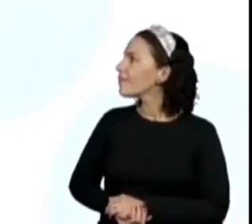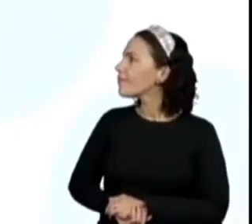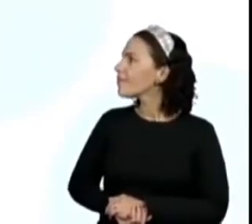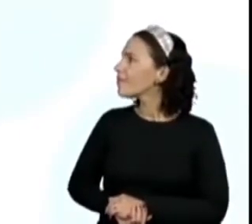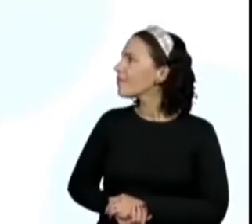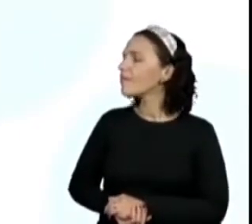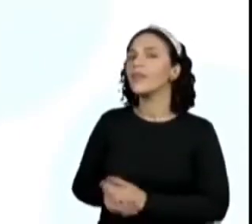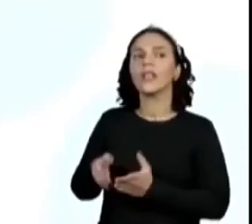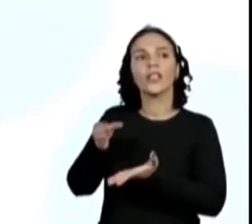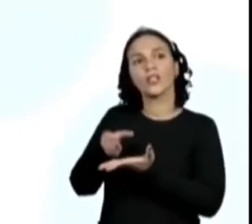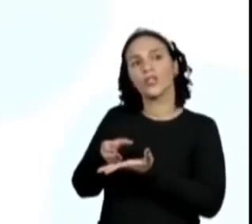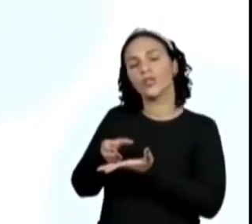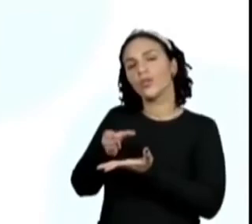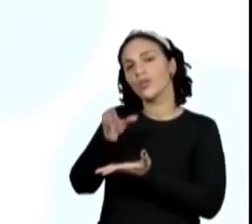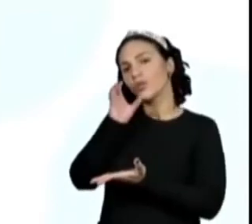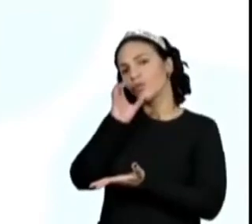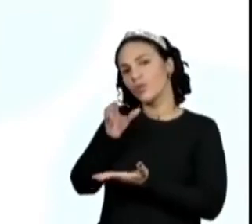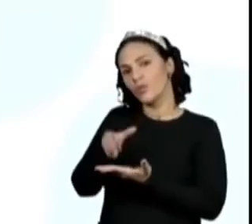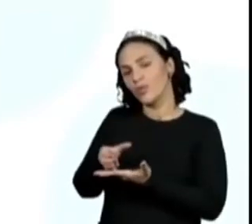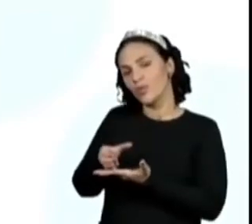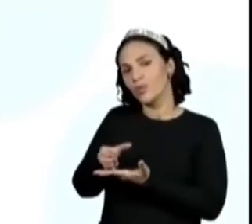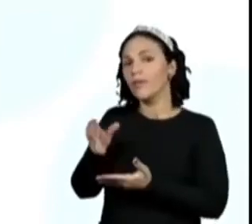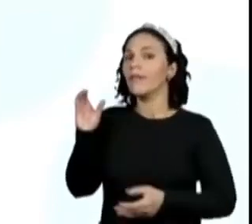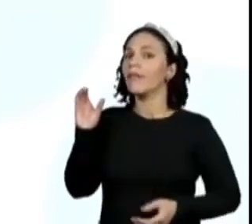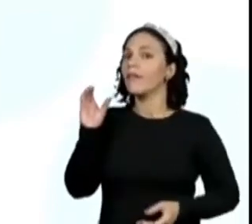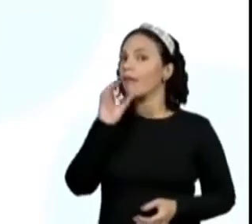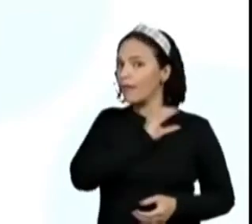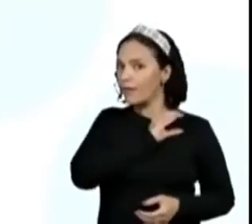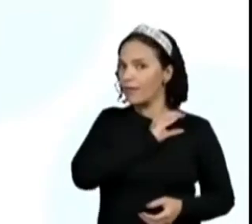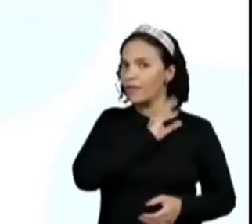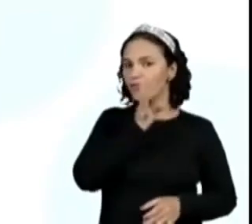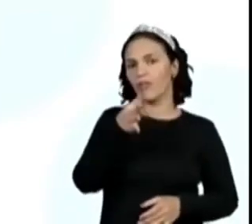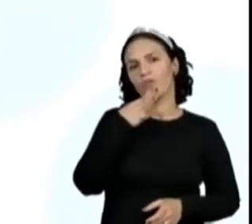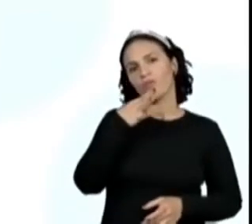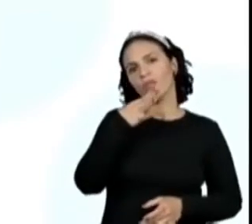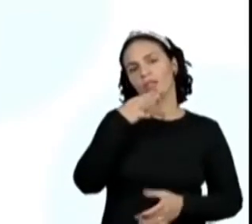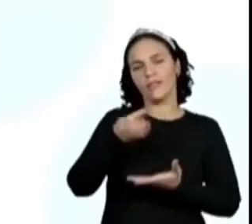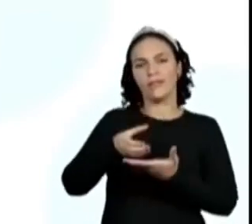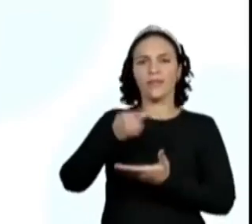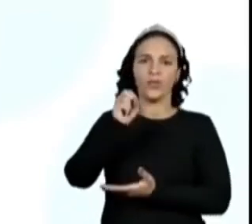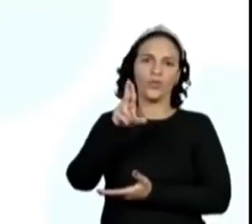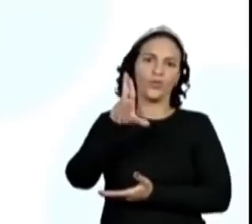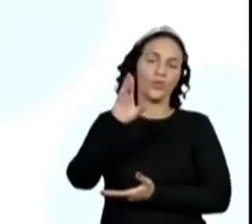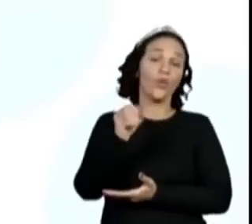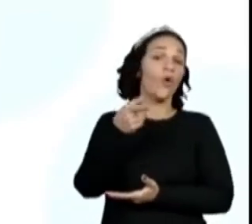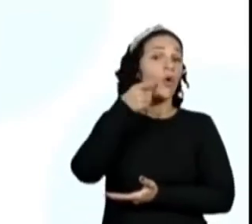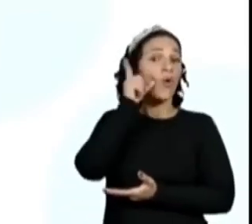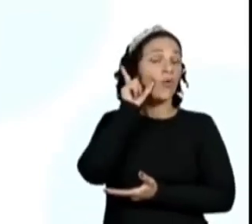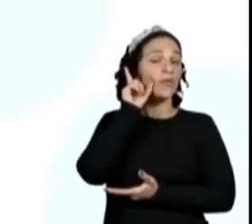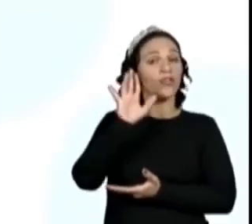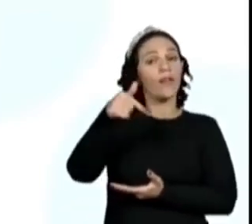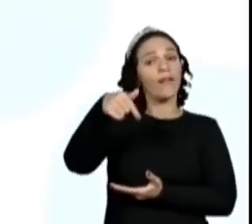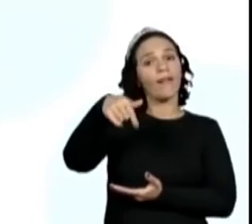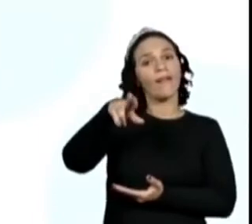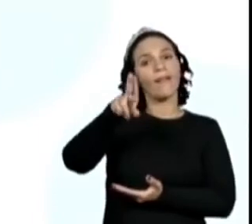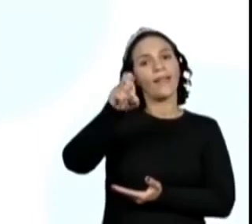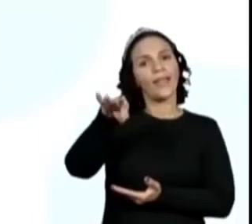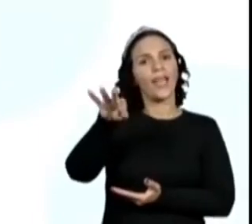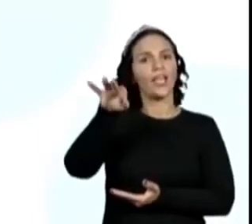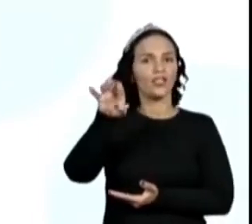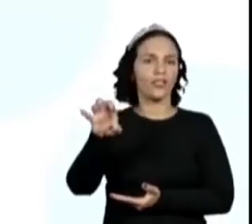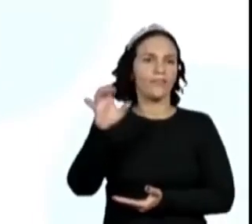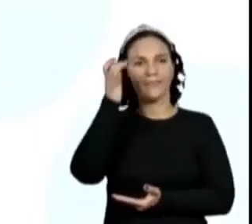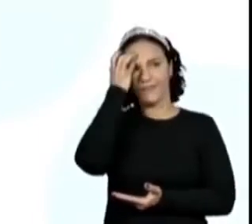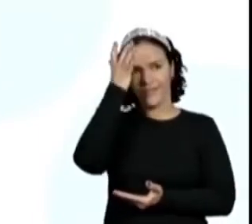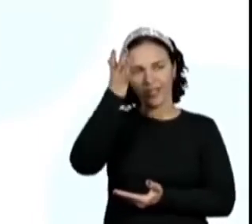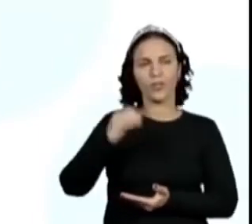Eu falei que a palavra suco tá desde o ano passado, por causa do suco gelado. Sim. Então, o quente a gente aprendeu no aula anterior, tá fácil. Suco